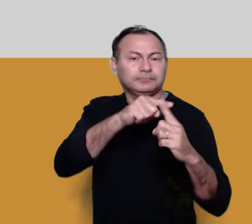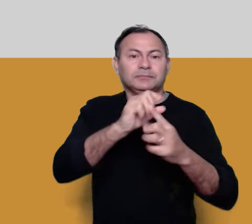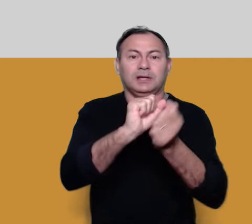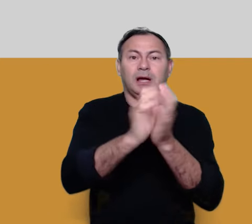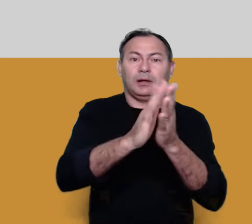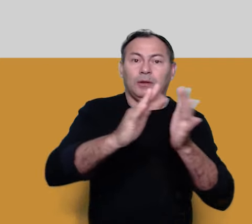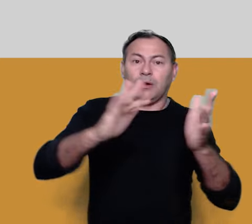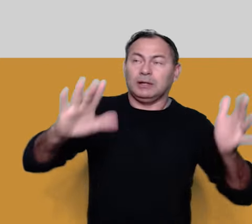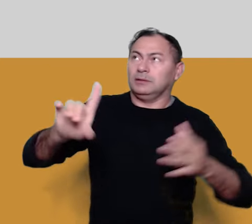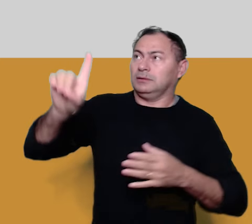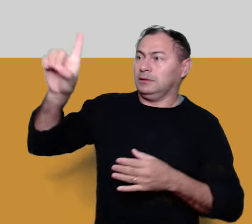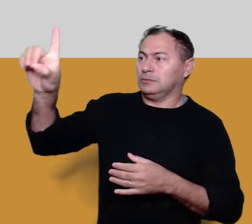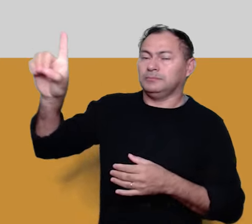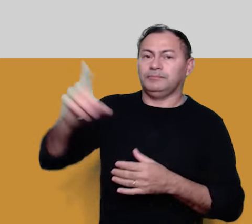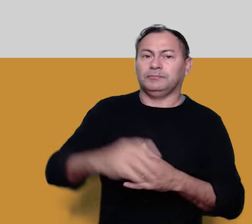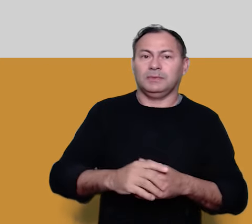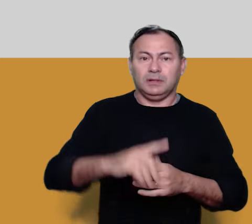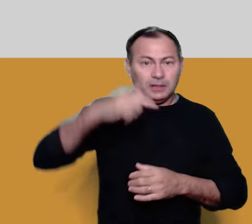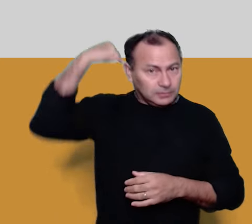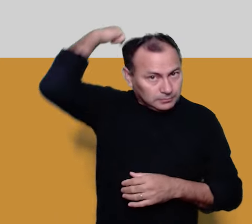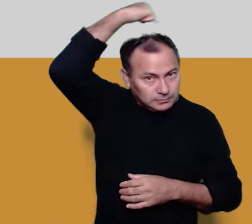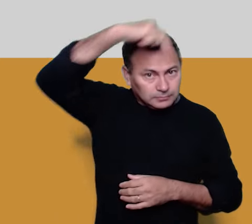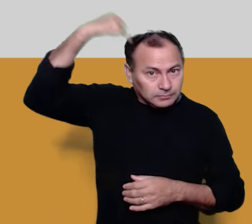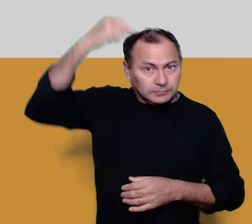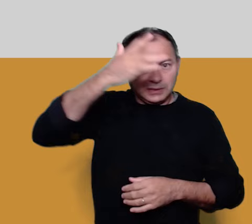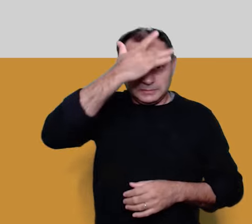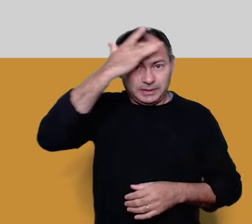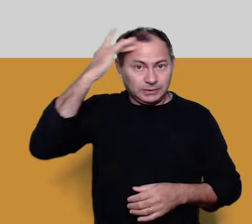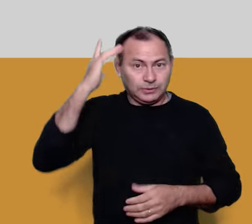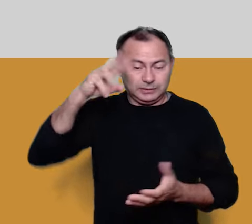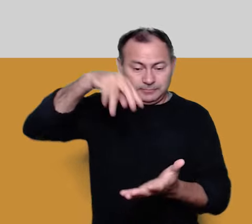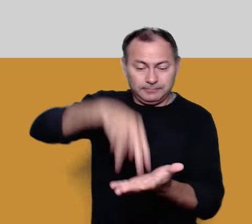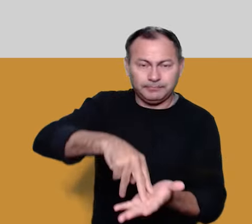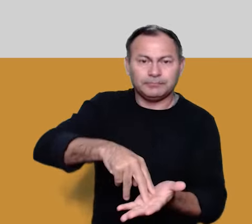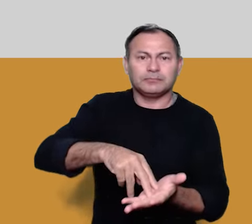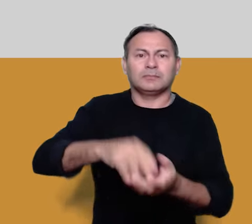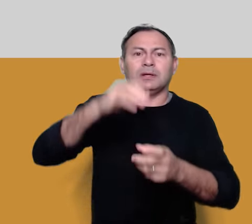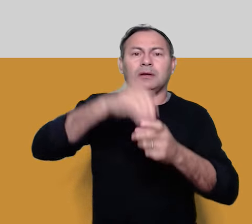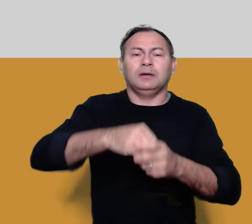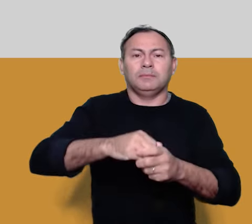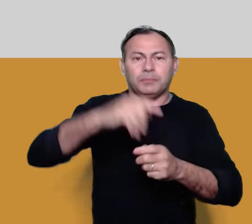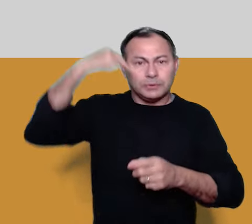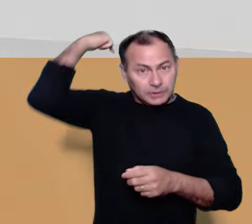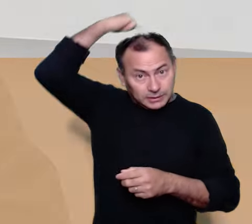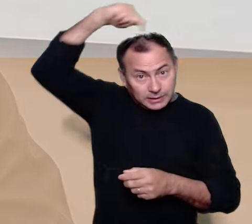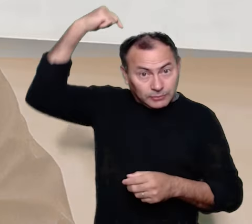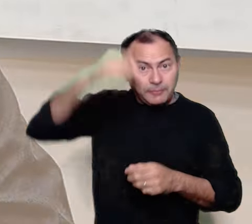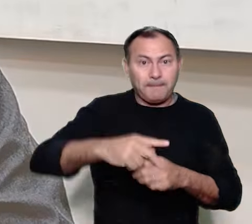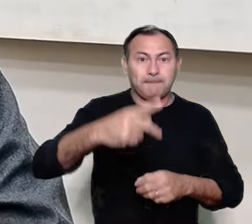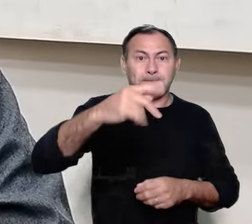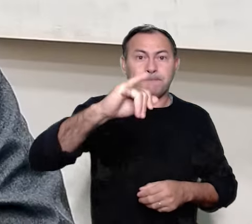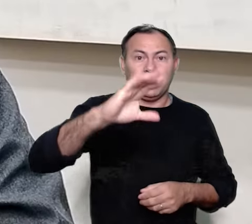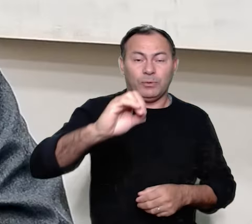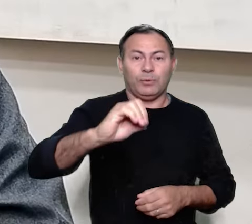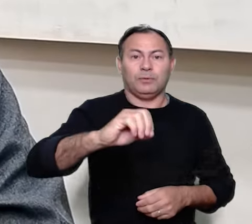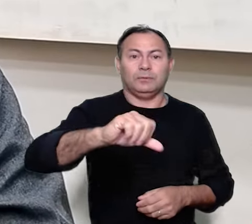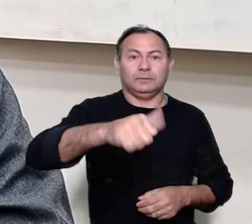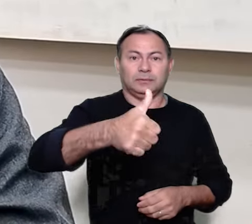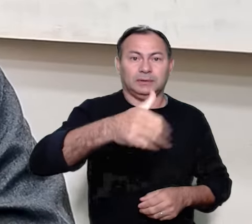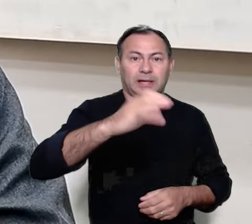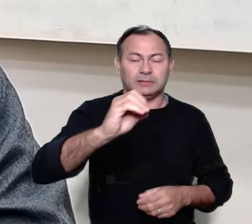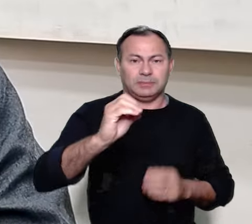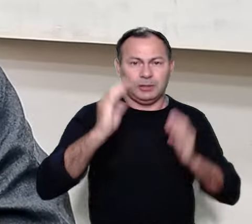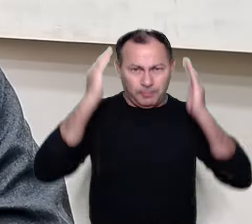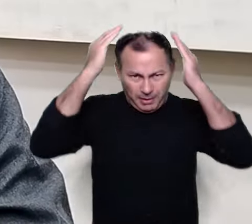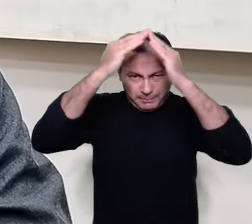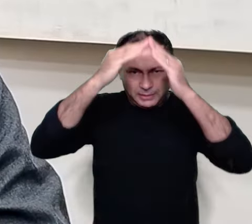glória de Deus e a santificação dos fiéis, lançada por São Pio X, se tornará o ponto